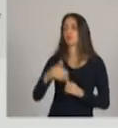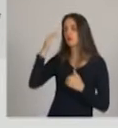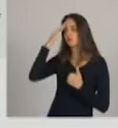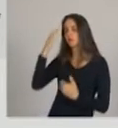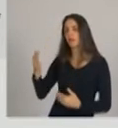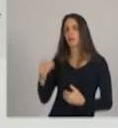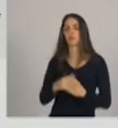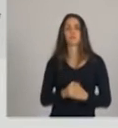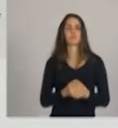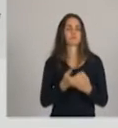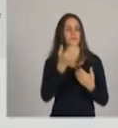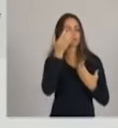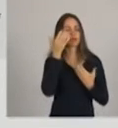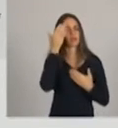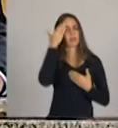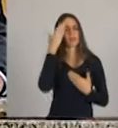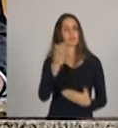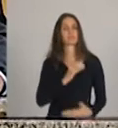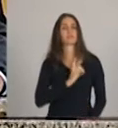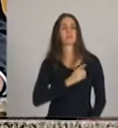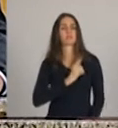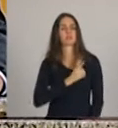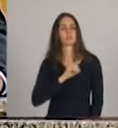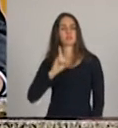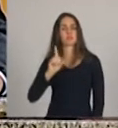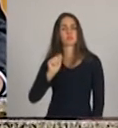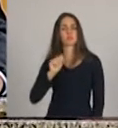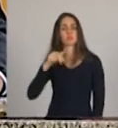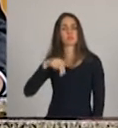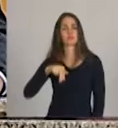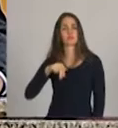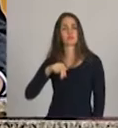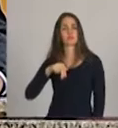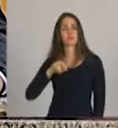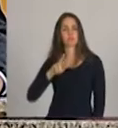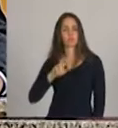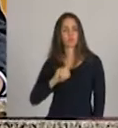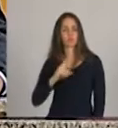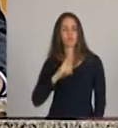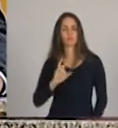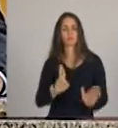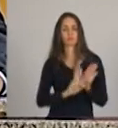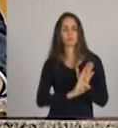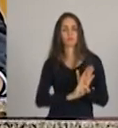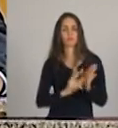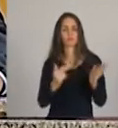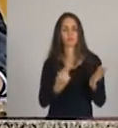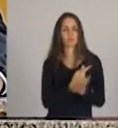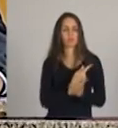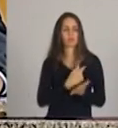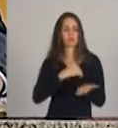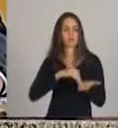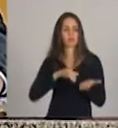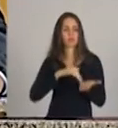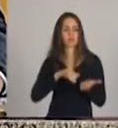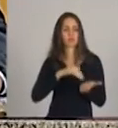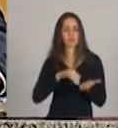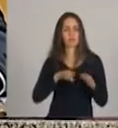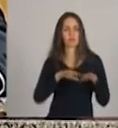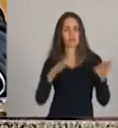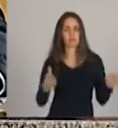Lamas. Eu quero agradecer ao deputado Danilo Baez e também Vossa Excelência. Fica registrado e o erro foi aqui da Secretaria da